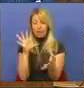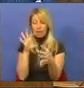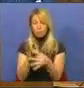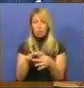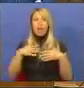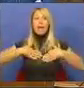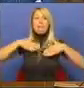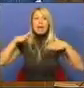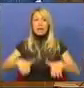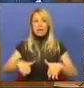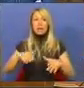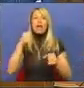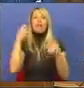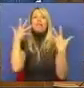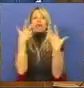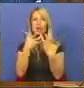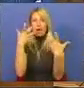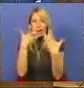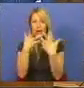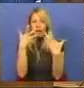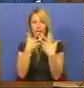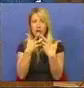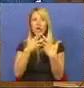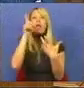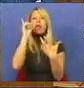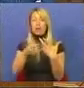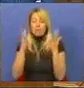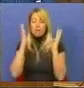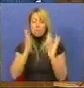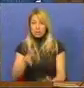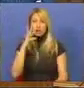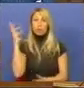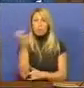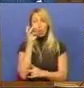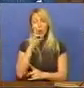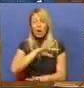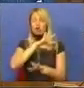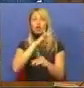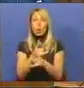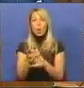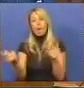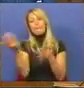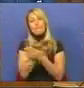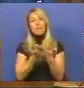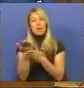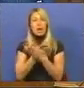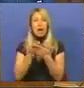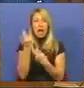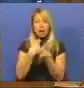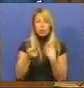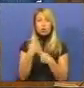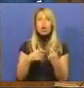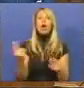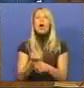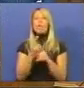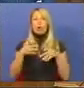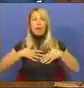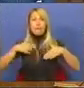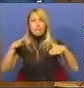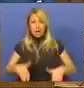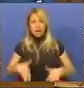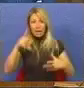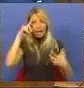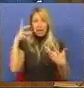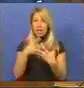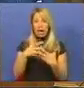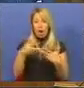Guerra e que também deve procurar outros mercados, sem dúvida nenhuma, até porque a Marinha de Guerra hoje já não é a do